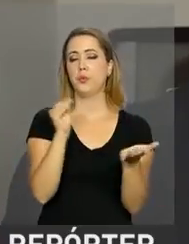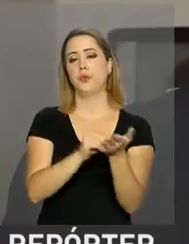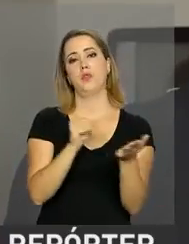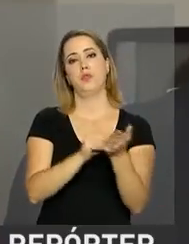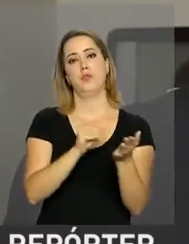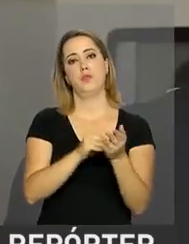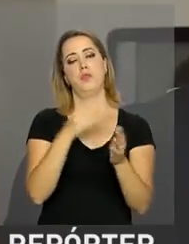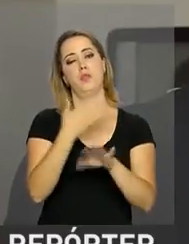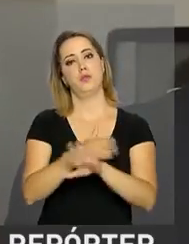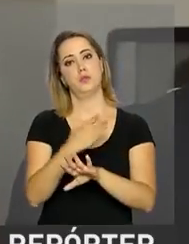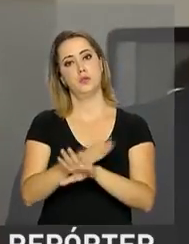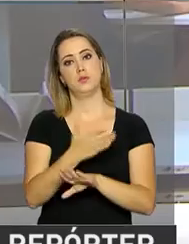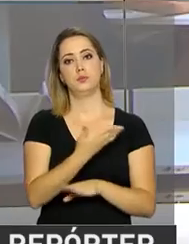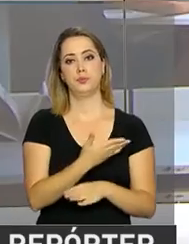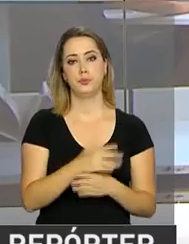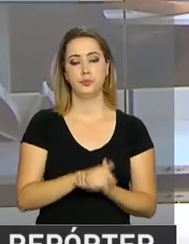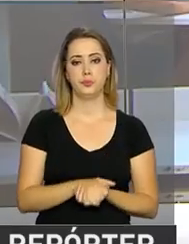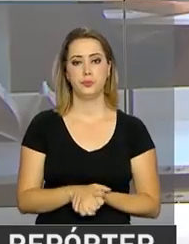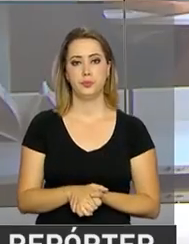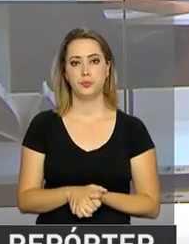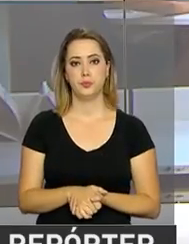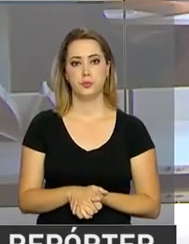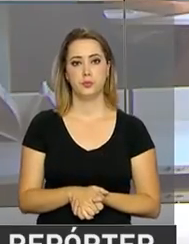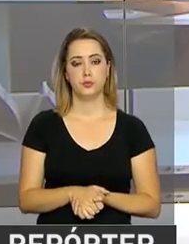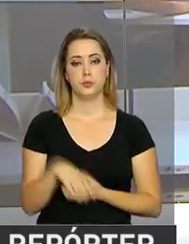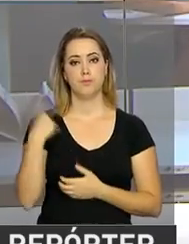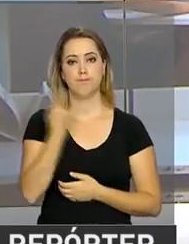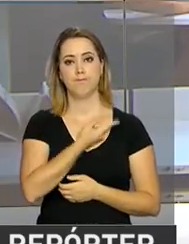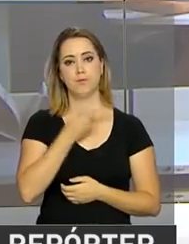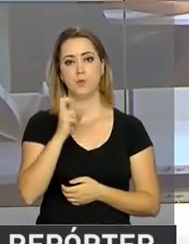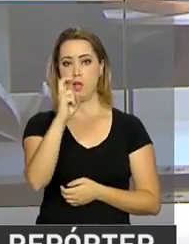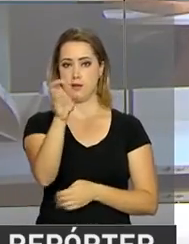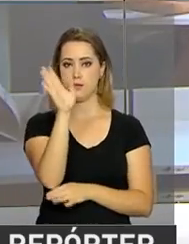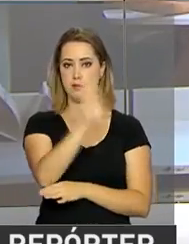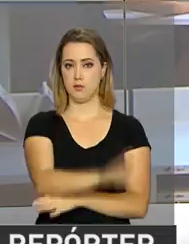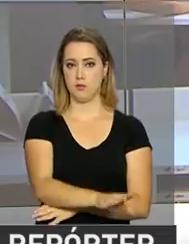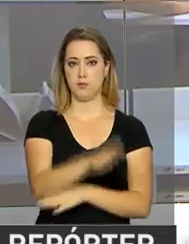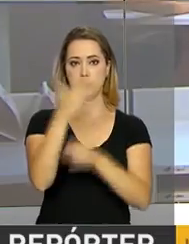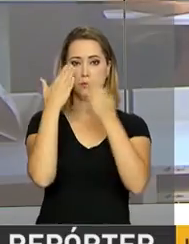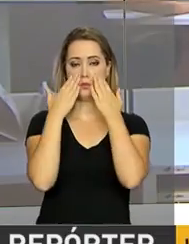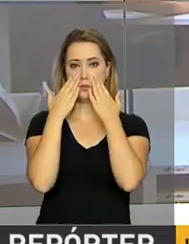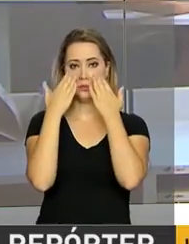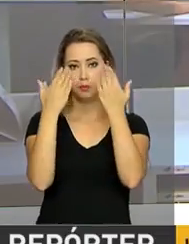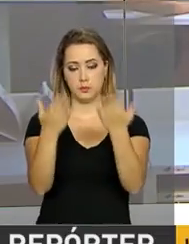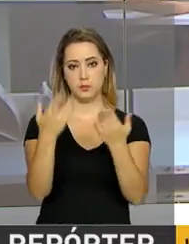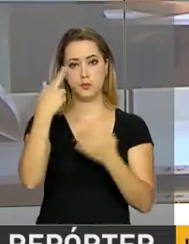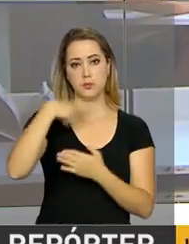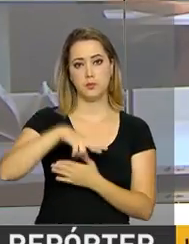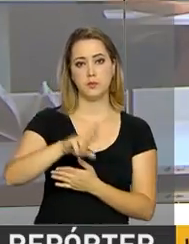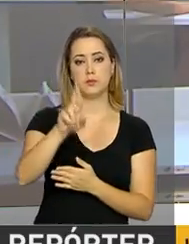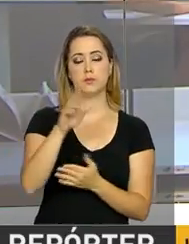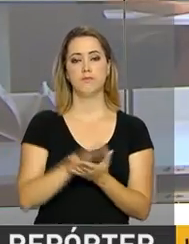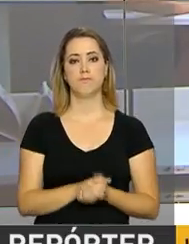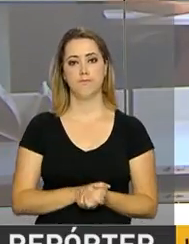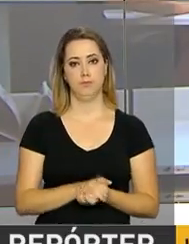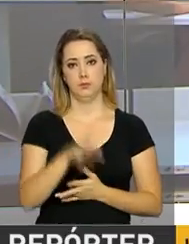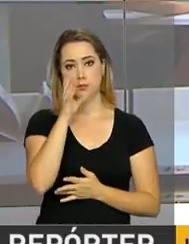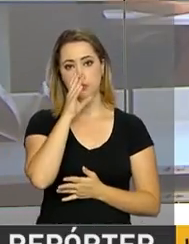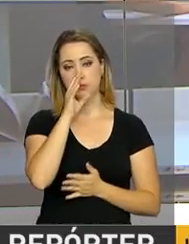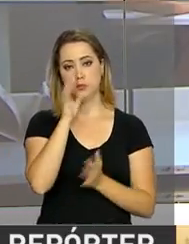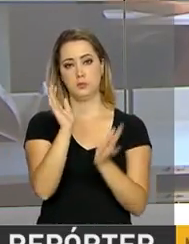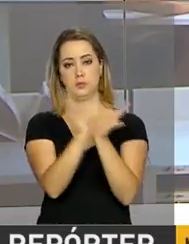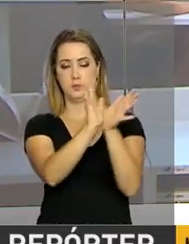o treinamento no simulador nós voltamos às cinco da tarde na próxima edição do repórter ele br